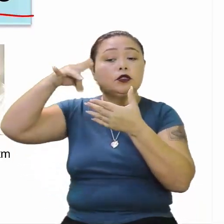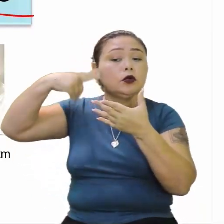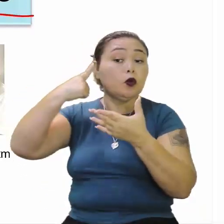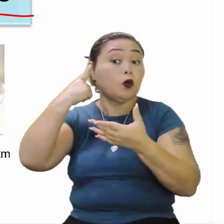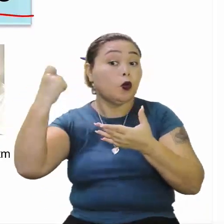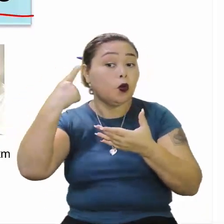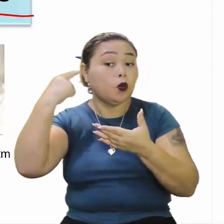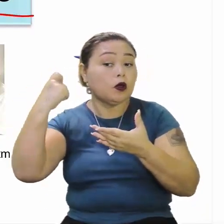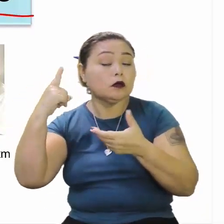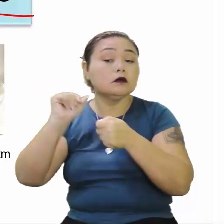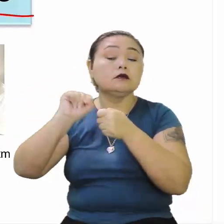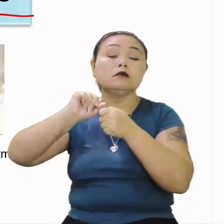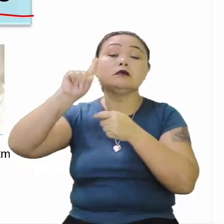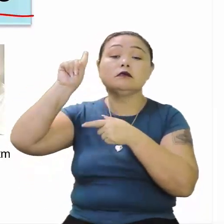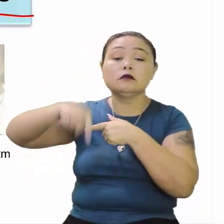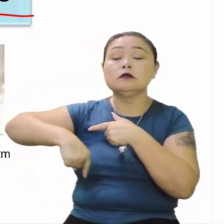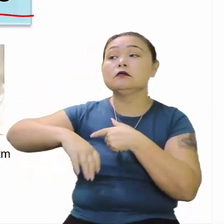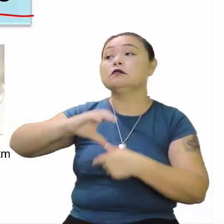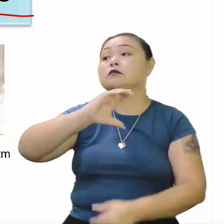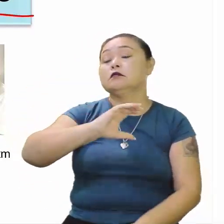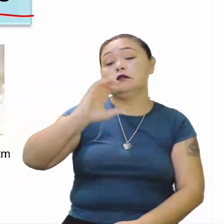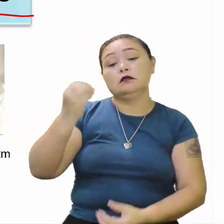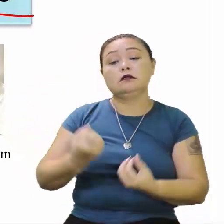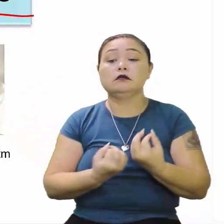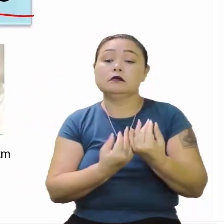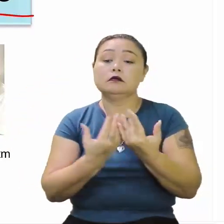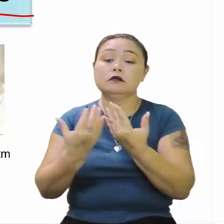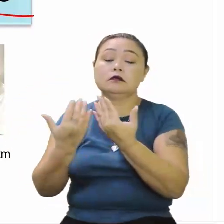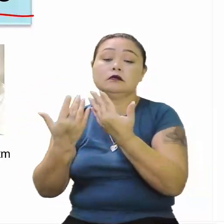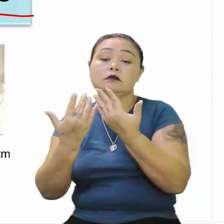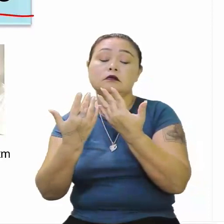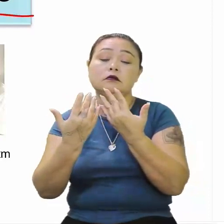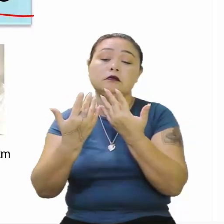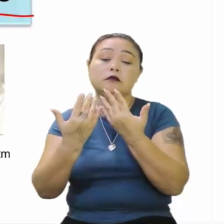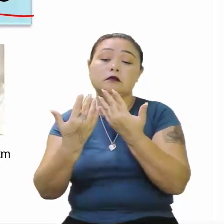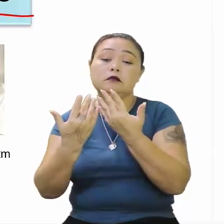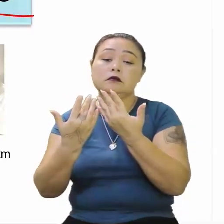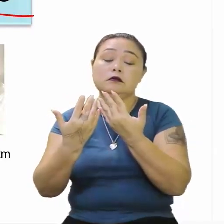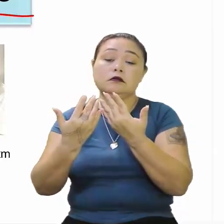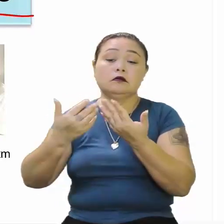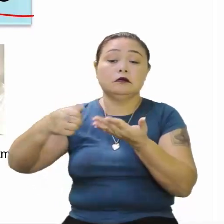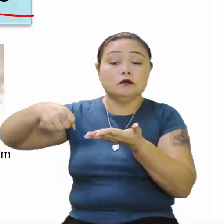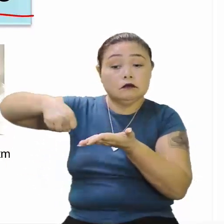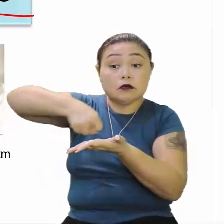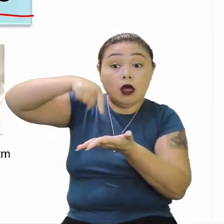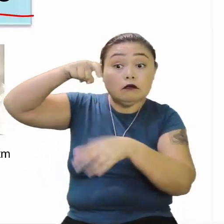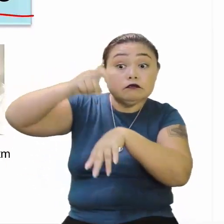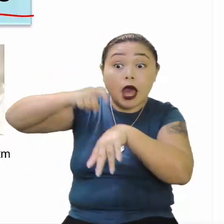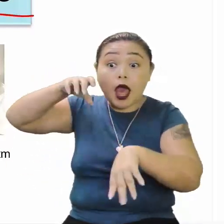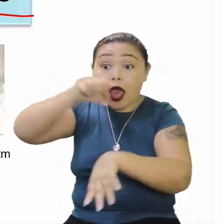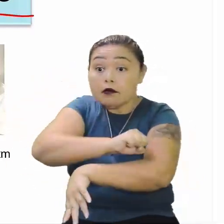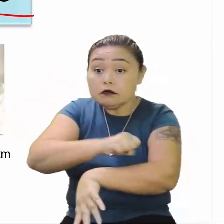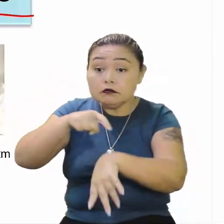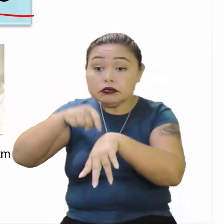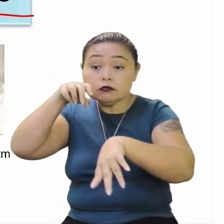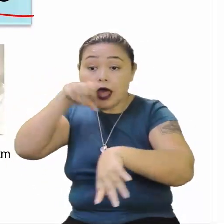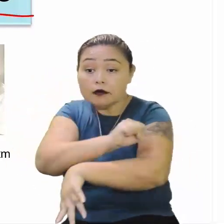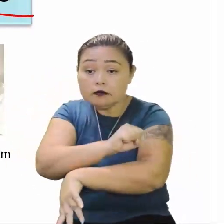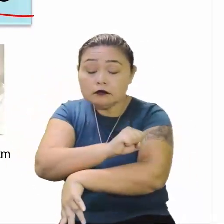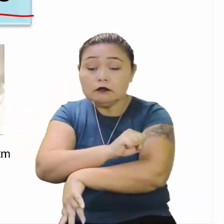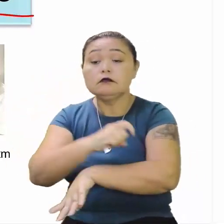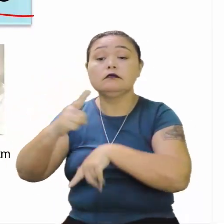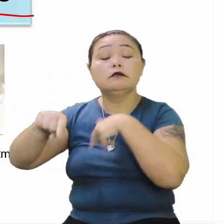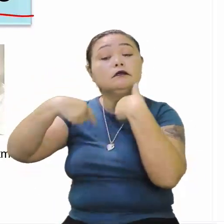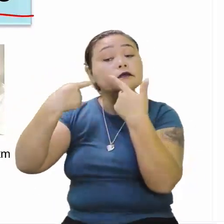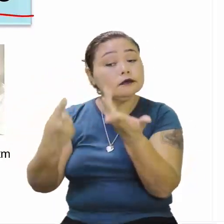que significa dizer que a vaporização está sendo instantânea, muito rápida, na